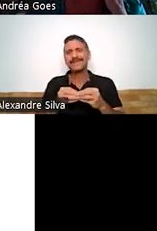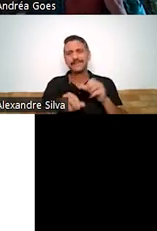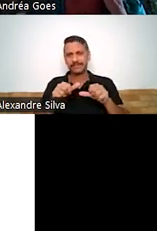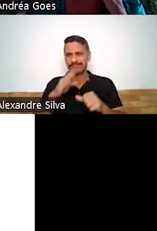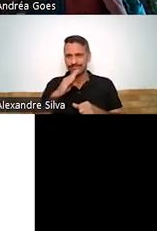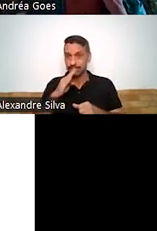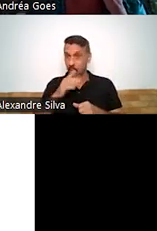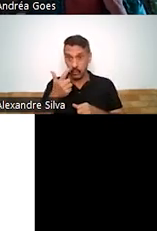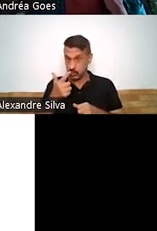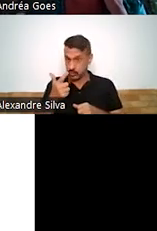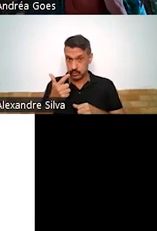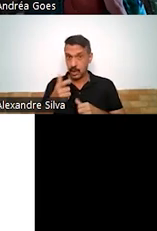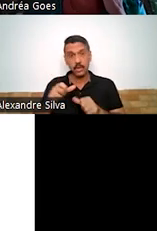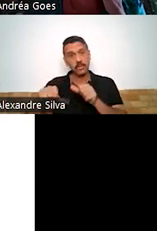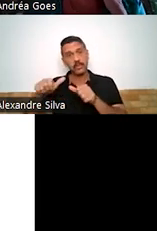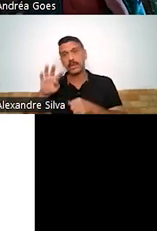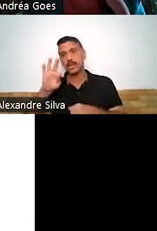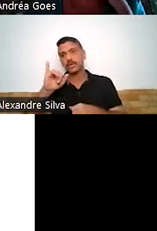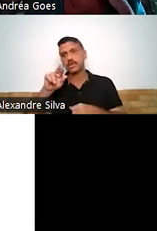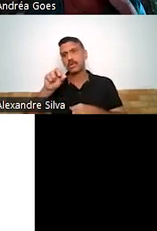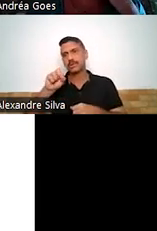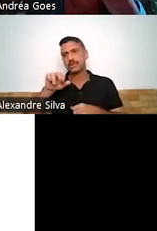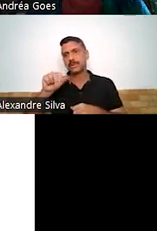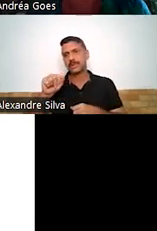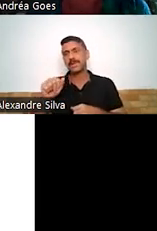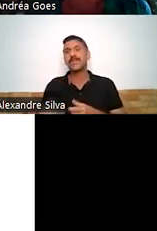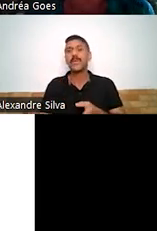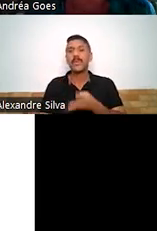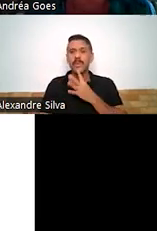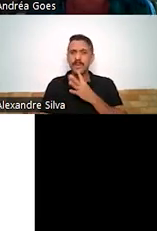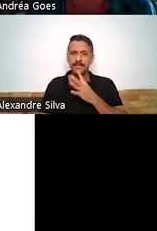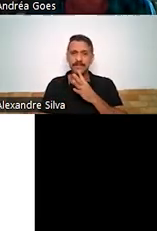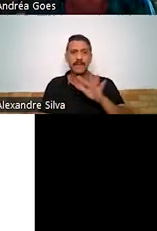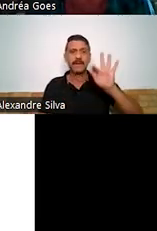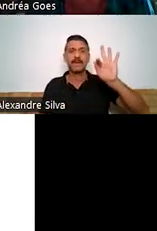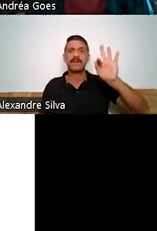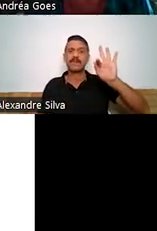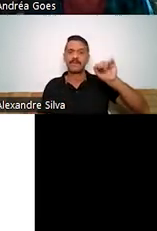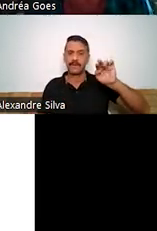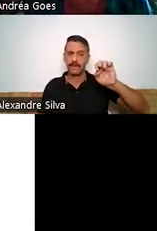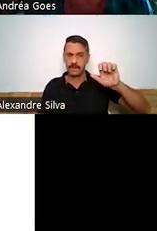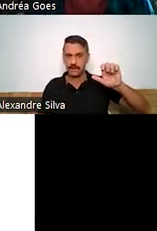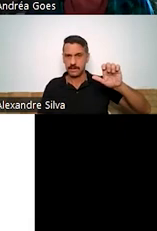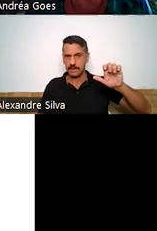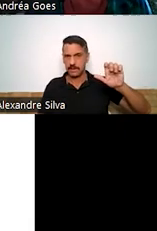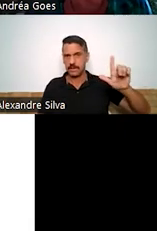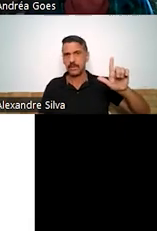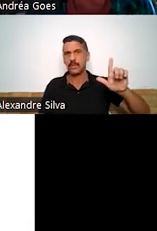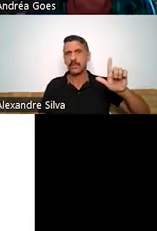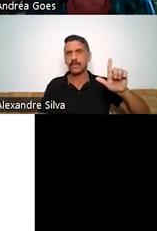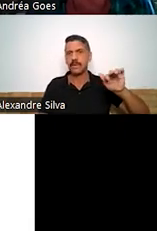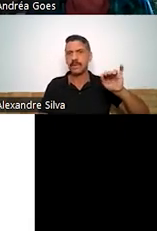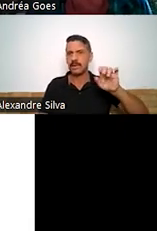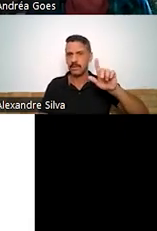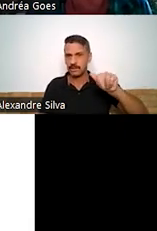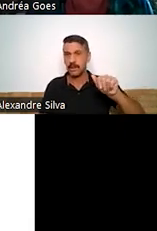transformado em tirosina e o que acontece? A enzima que é conhecida como fenilcetonúria, ou seja, o acúmulo da fenilalanina no organismo, já que